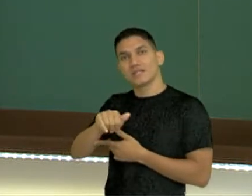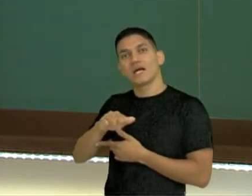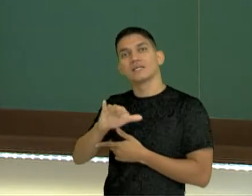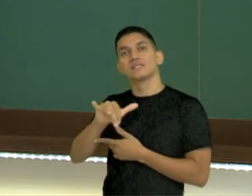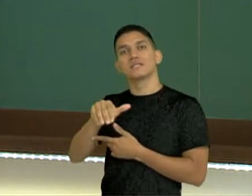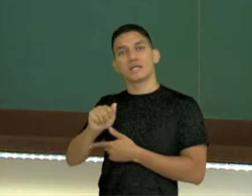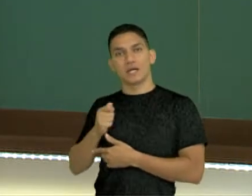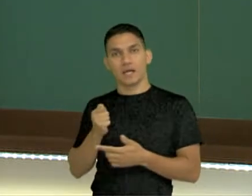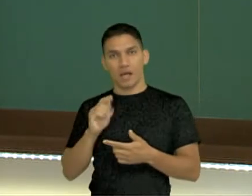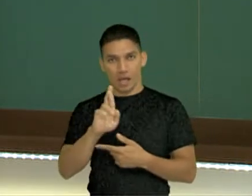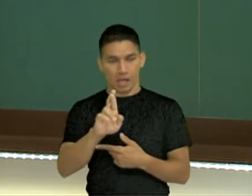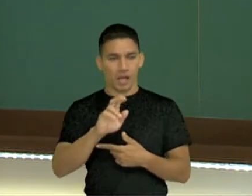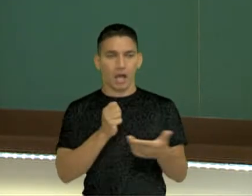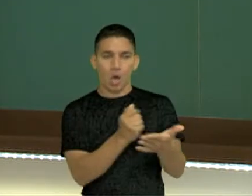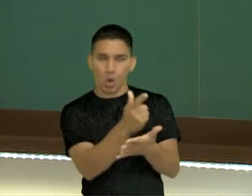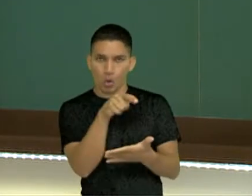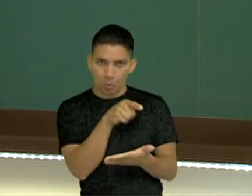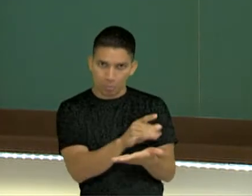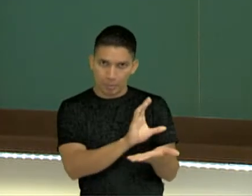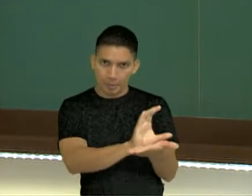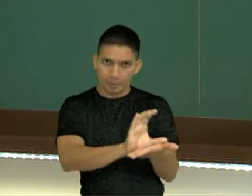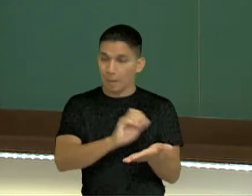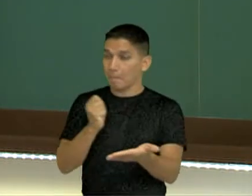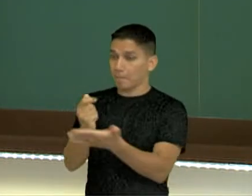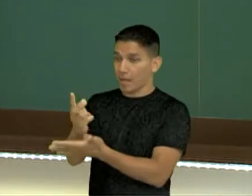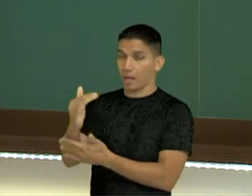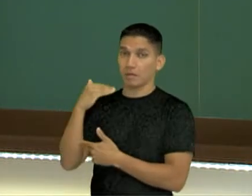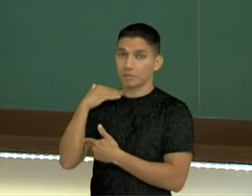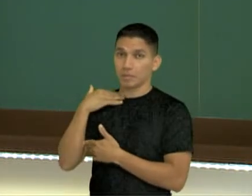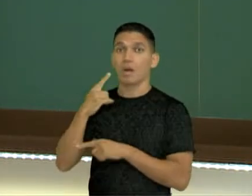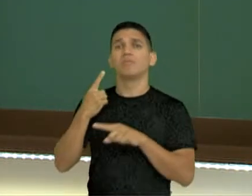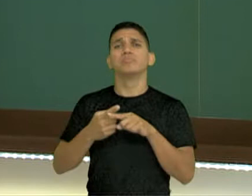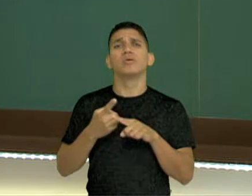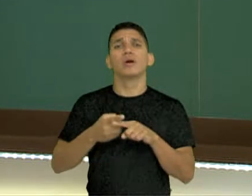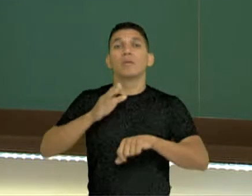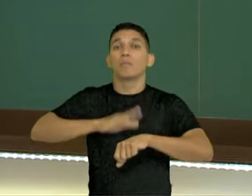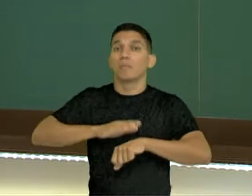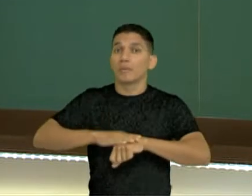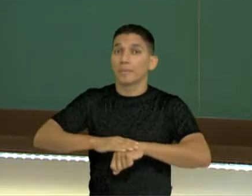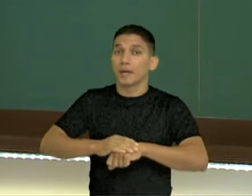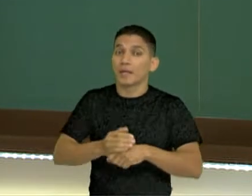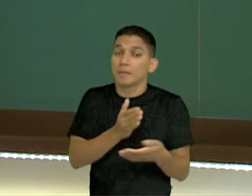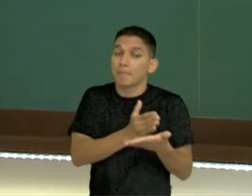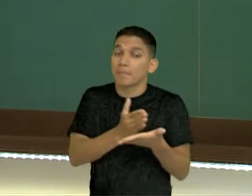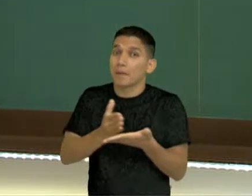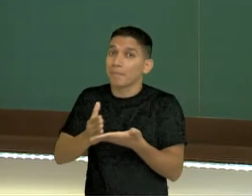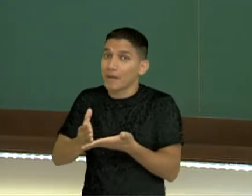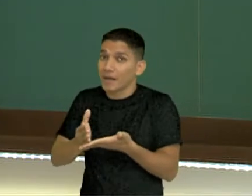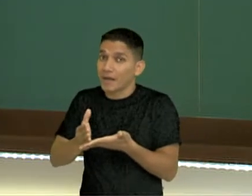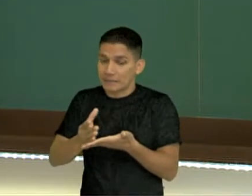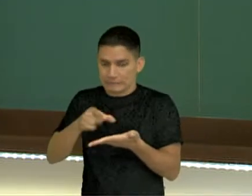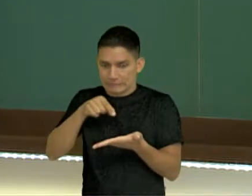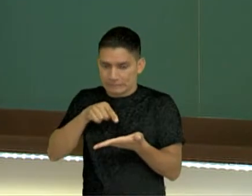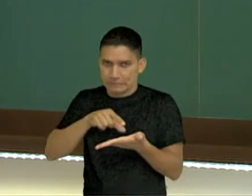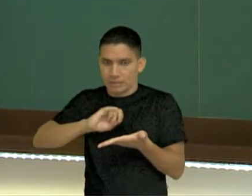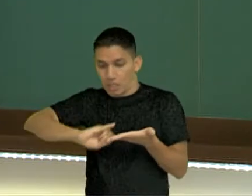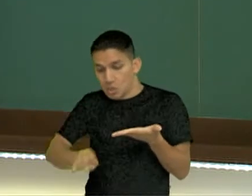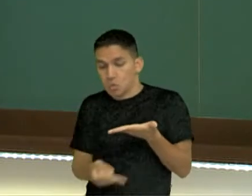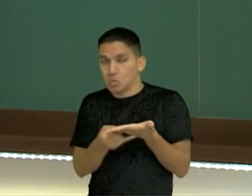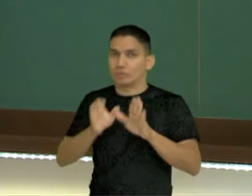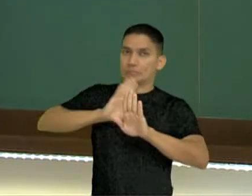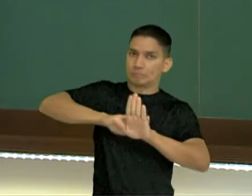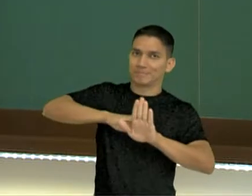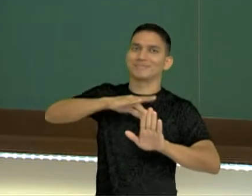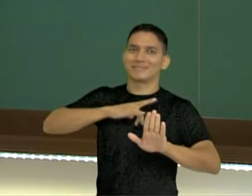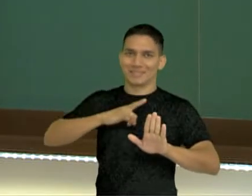E por que eu digo financiar? Porque normalmente quando você financia, normalmente tem um juro embutido, que pode ser vários